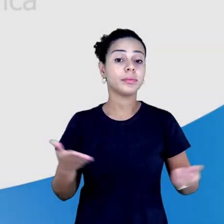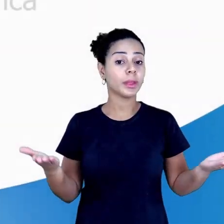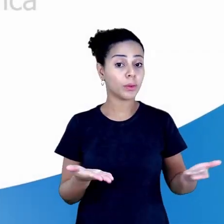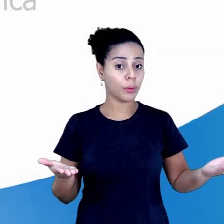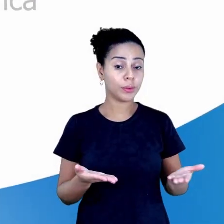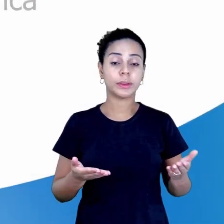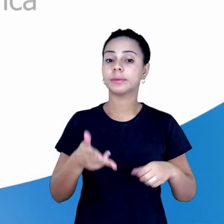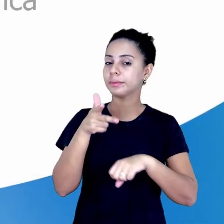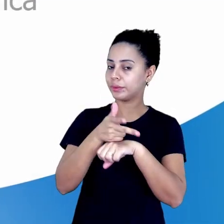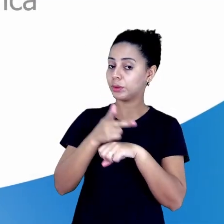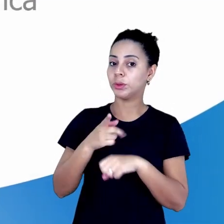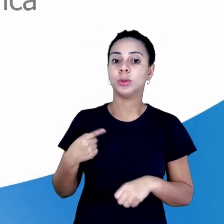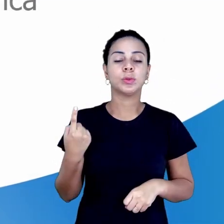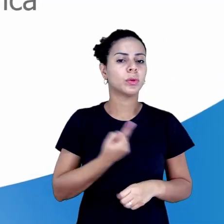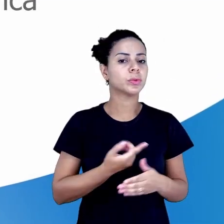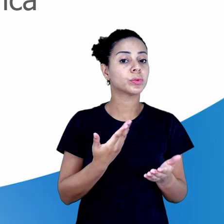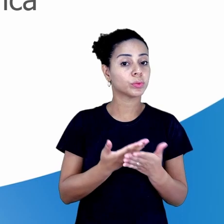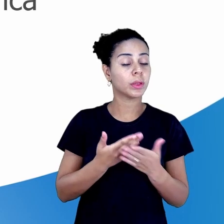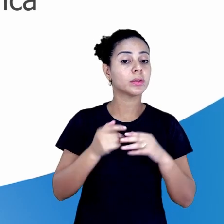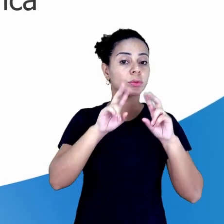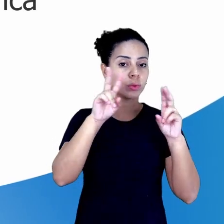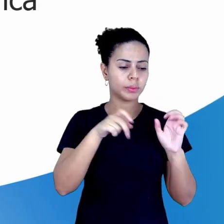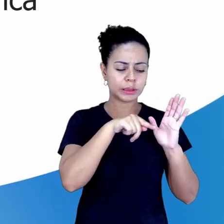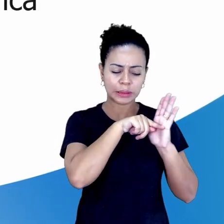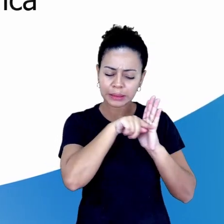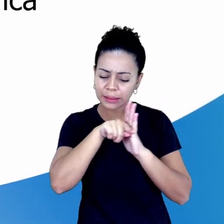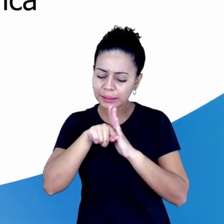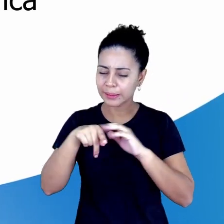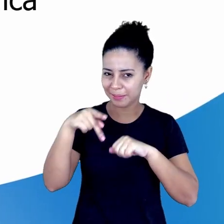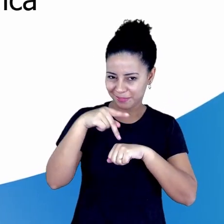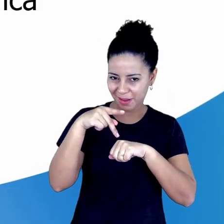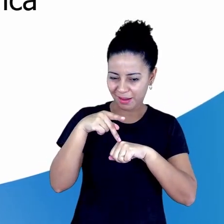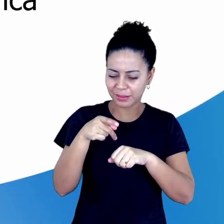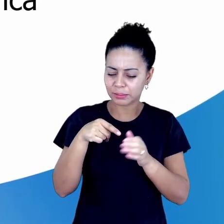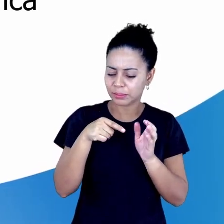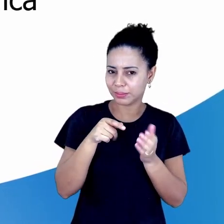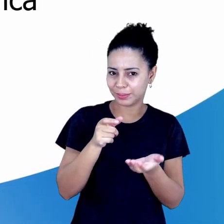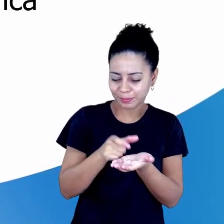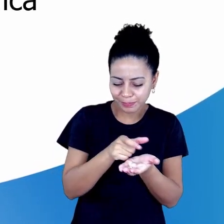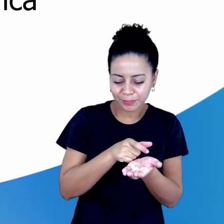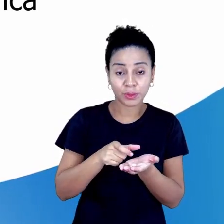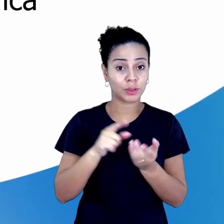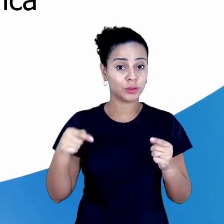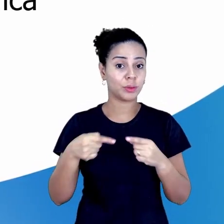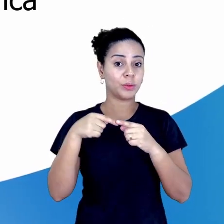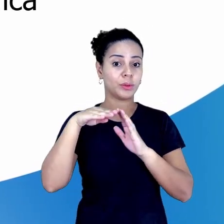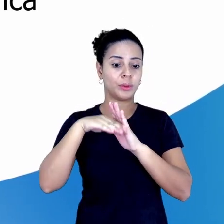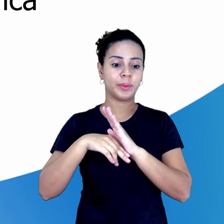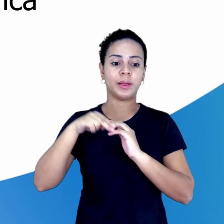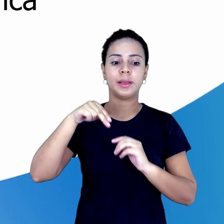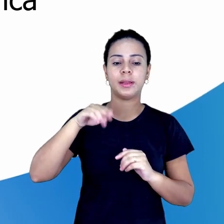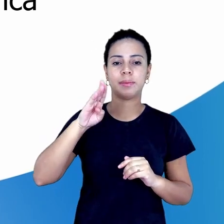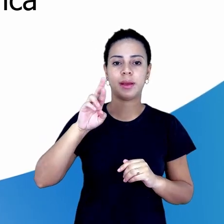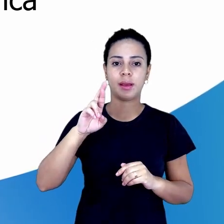Neste vídeo, iremos tratar do ensaio de análise granulométrica, segundo a norma brasileira NBR